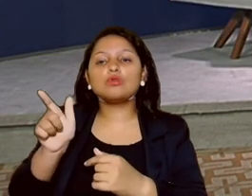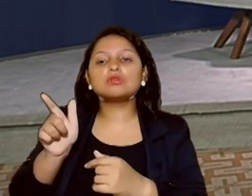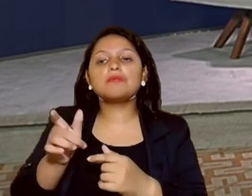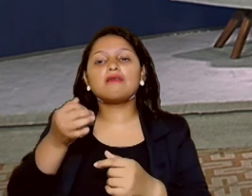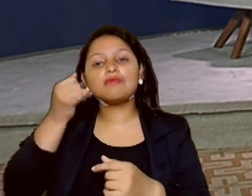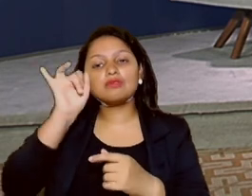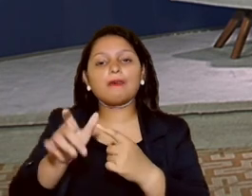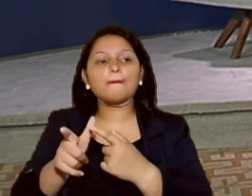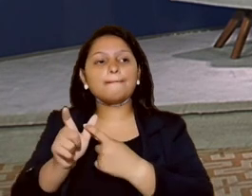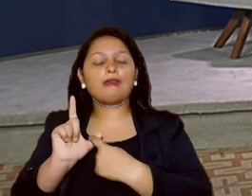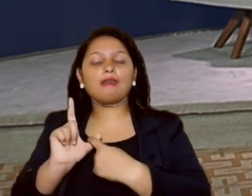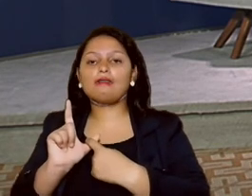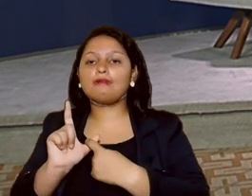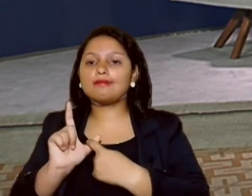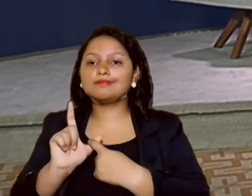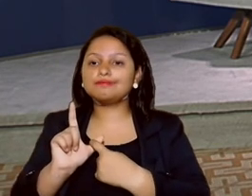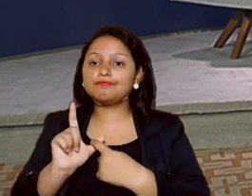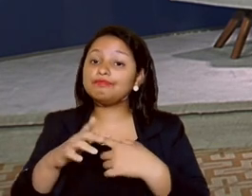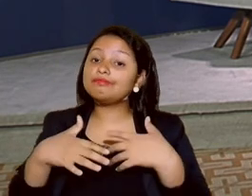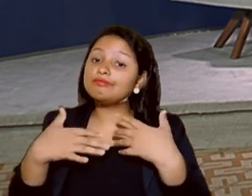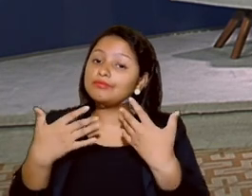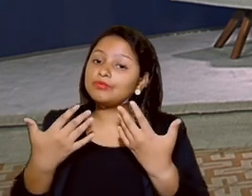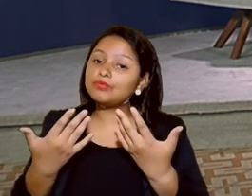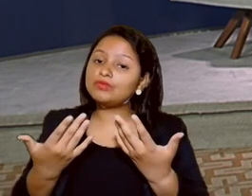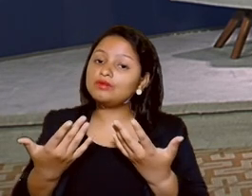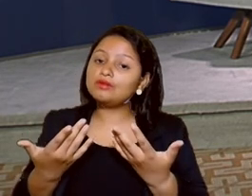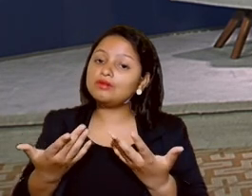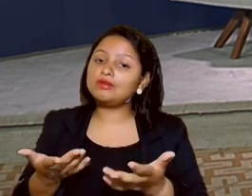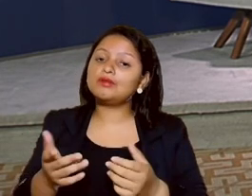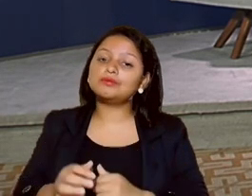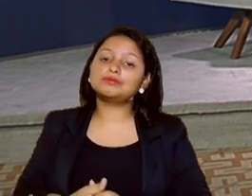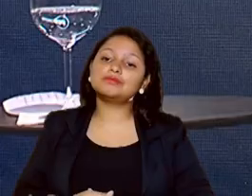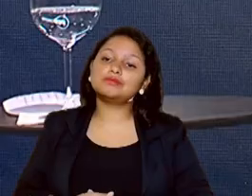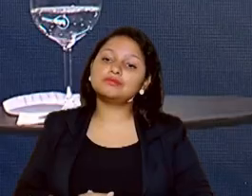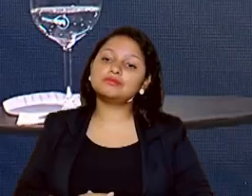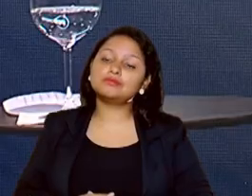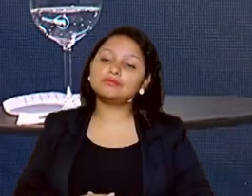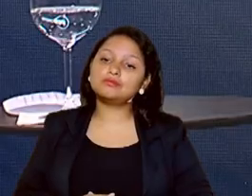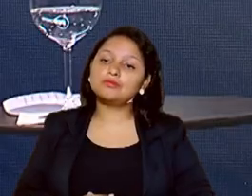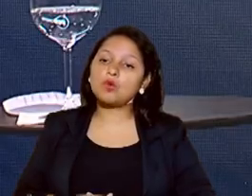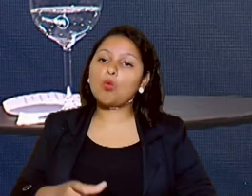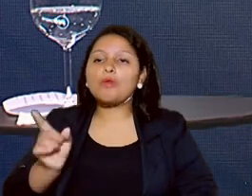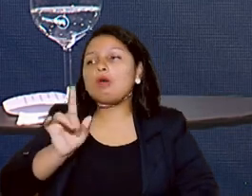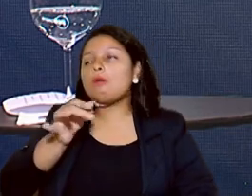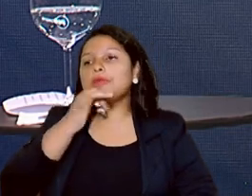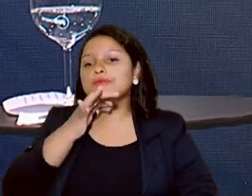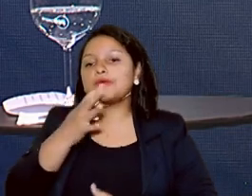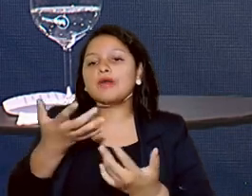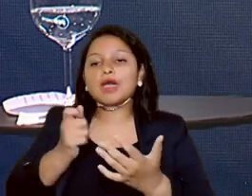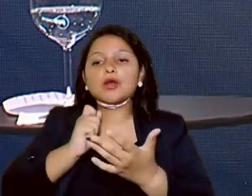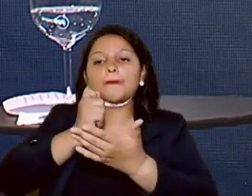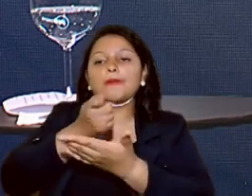tá certo é um cartão de crédito baseado de outro nome tá certo ou não eu quero pagar eu vou pagar normalmente